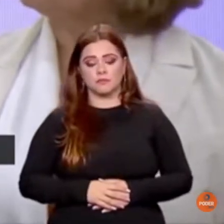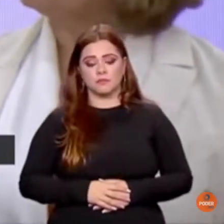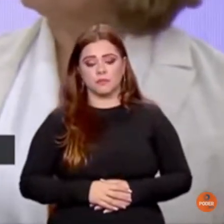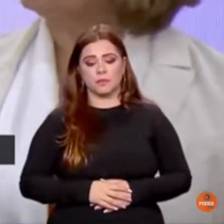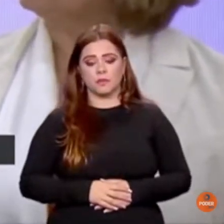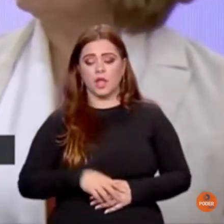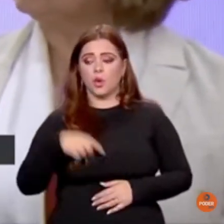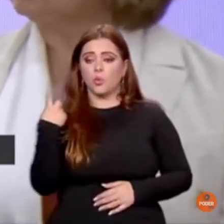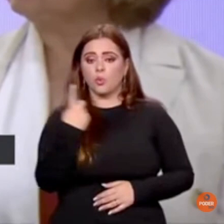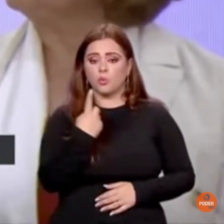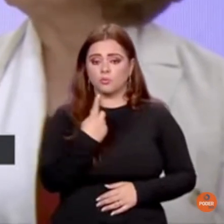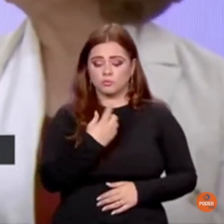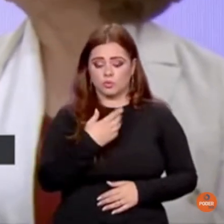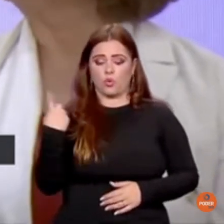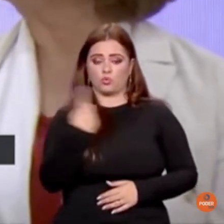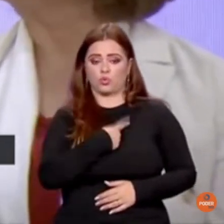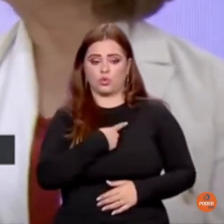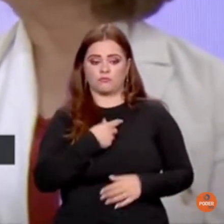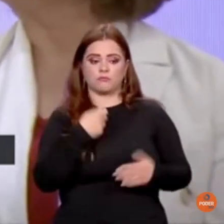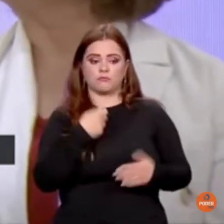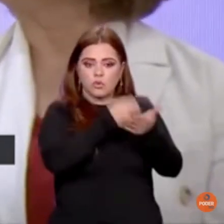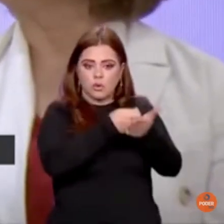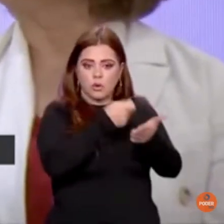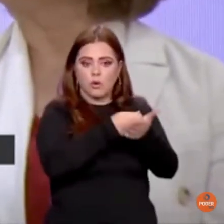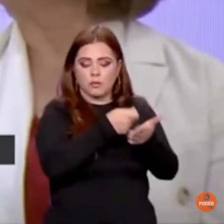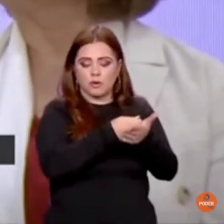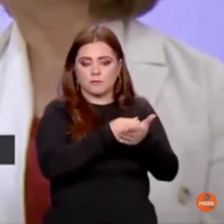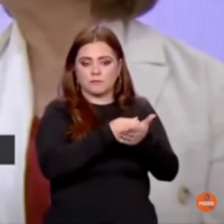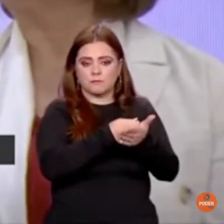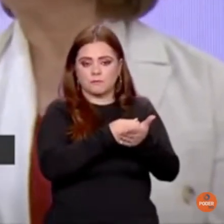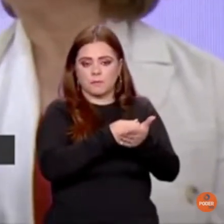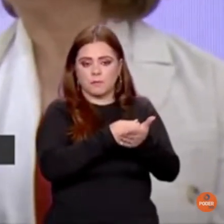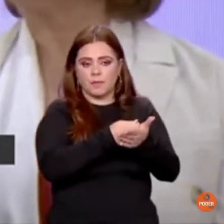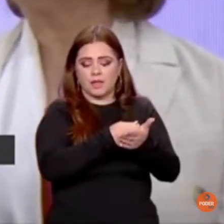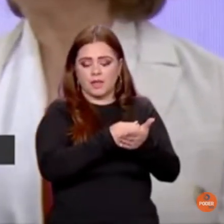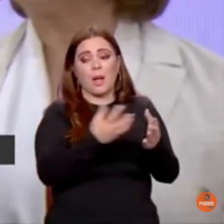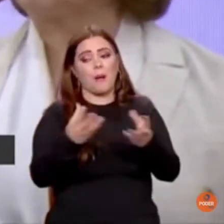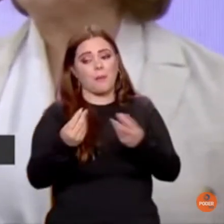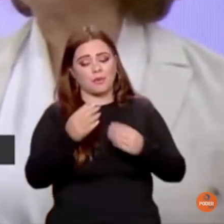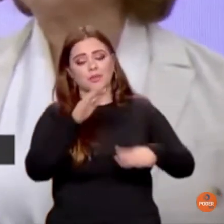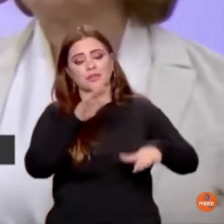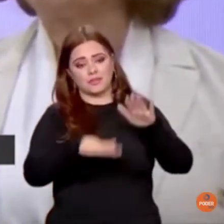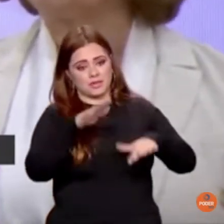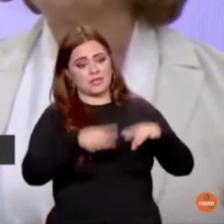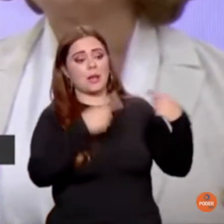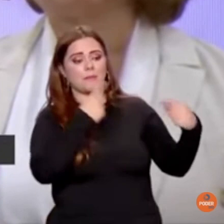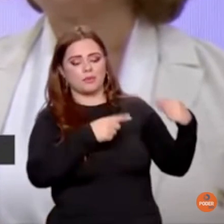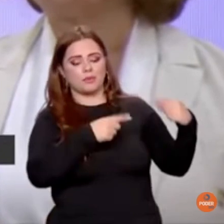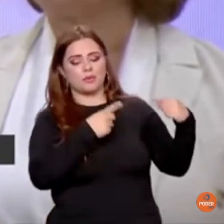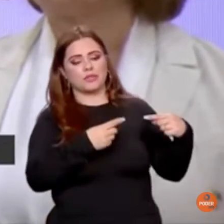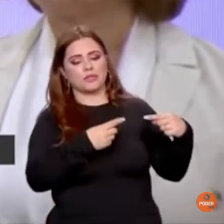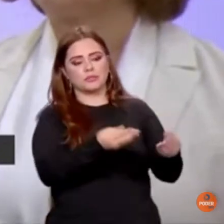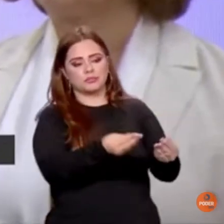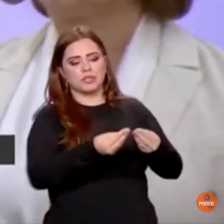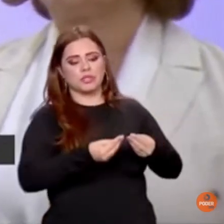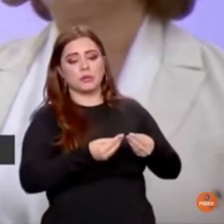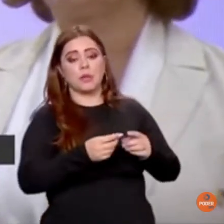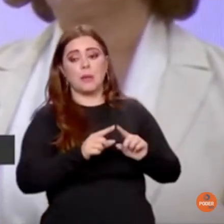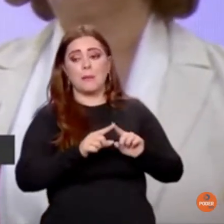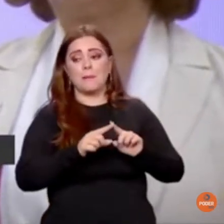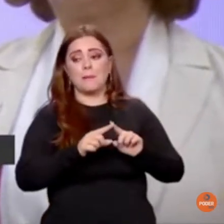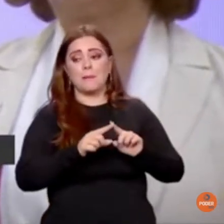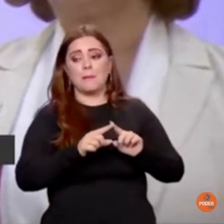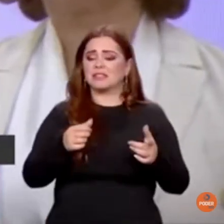Quando a gente cobra, muitas vezes a classe política atende, se não 100%,